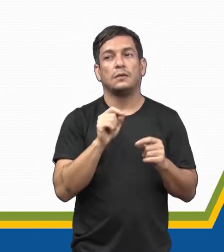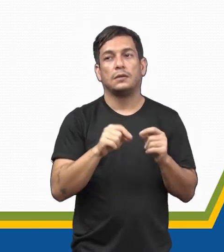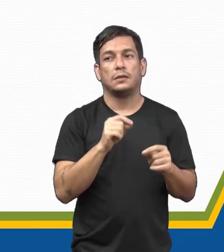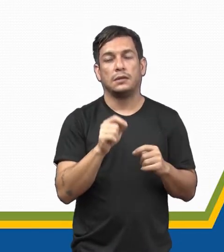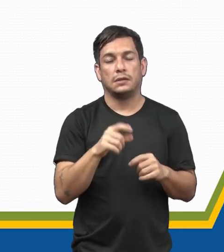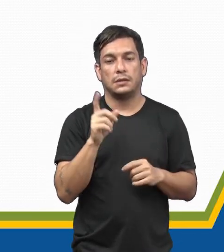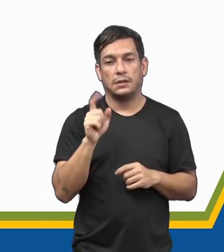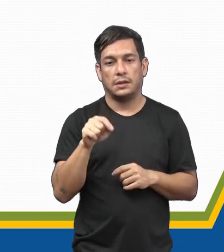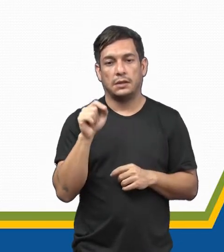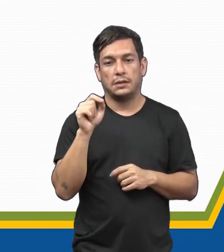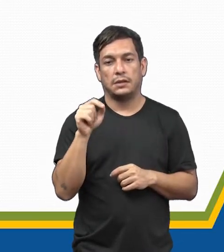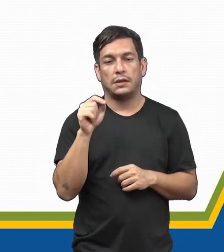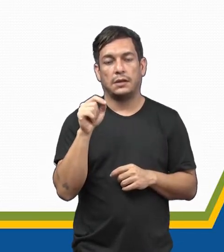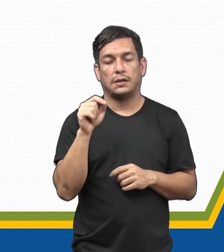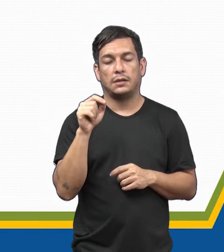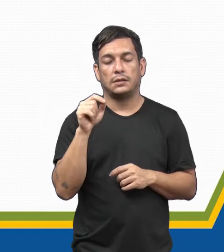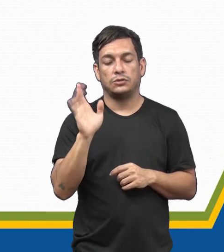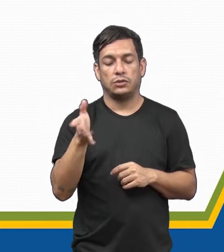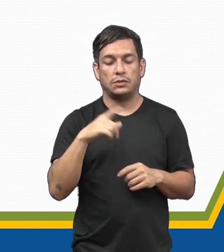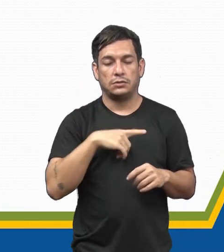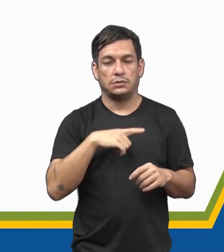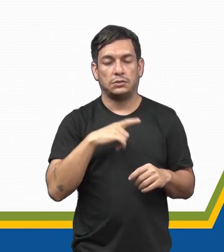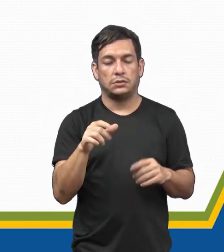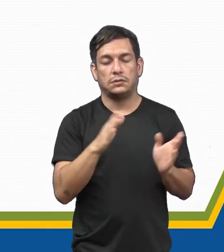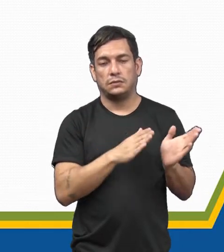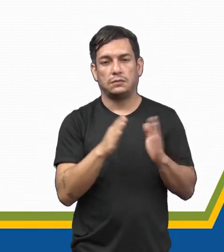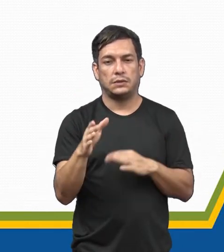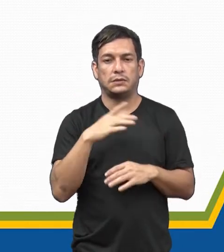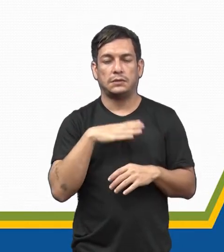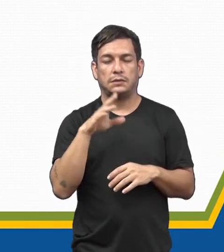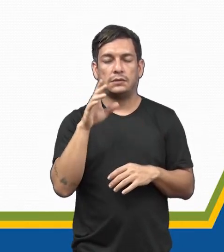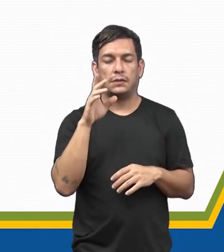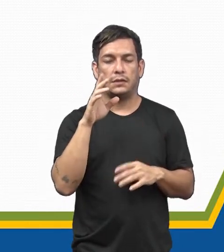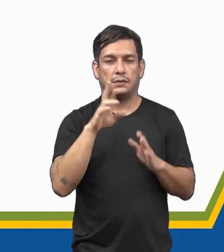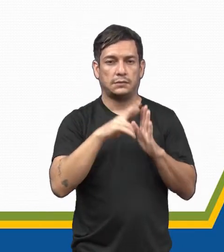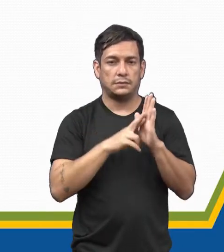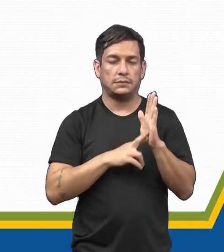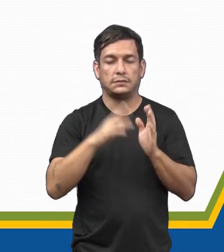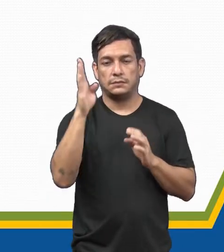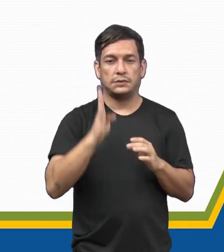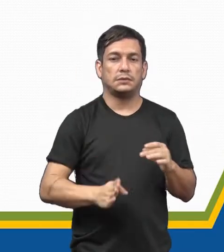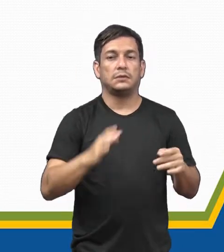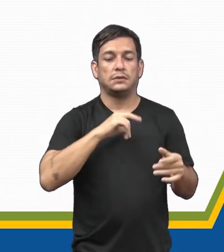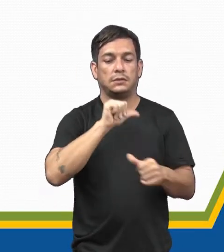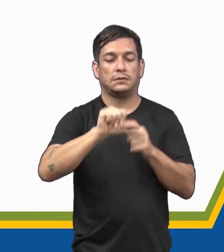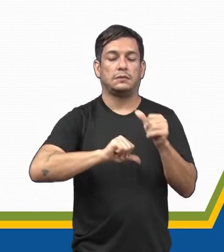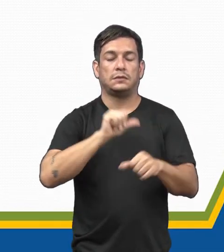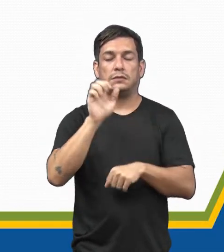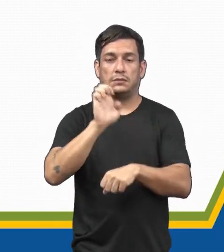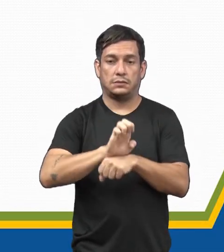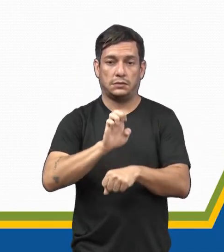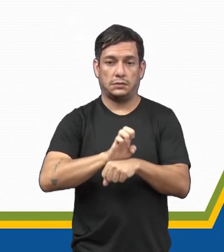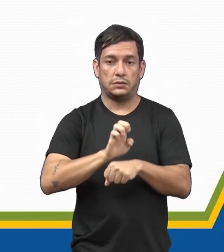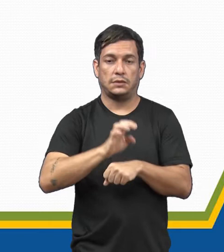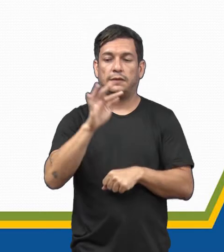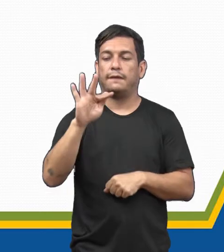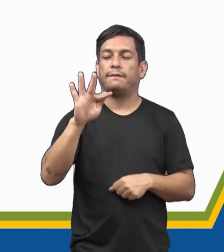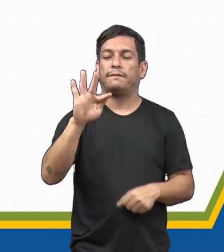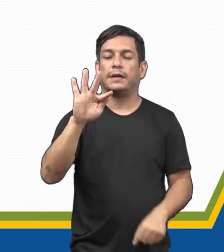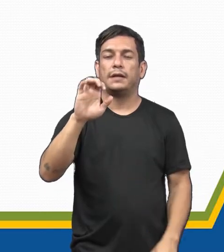províncias brasileiras, né, que já existiam no período imperial, que se transformaram em Estado